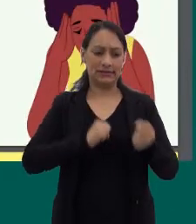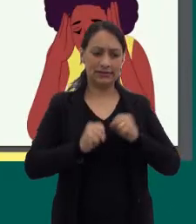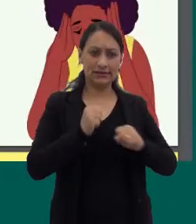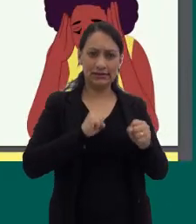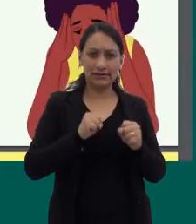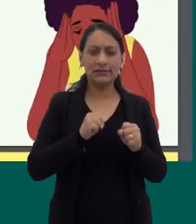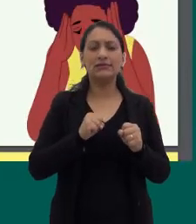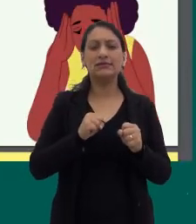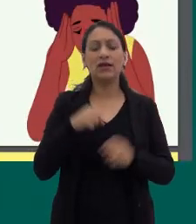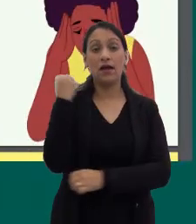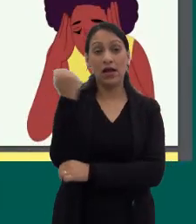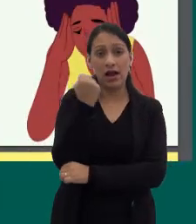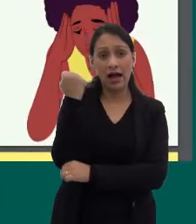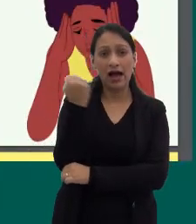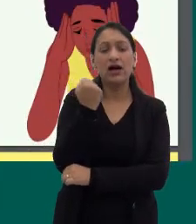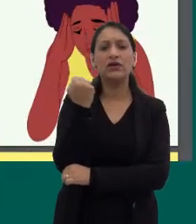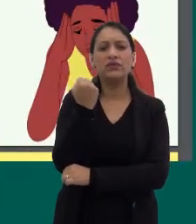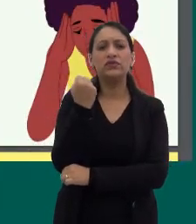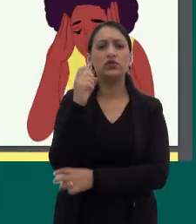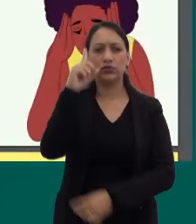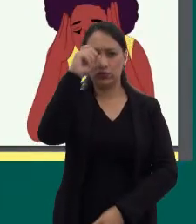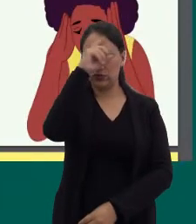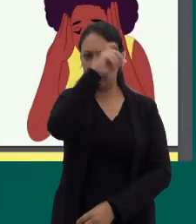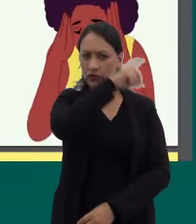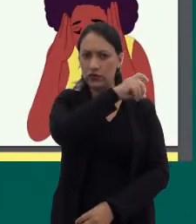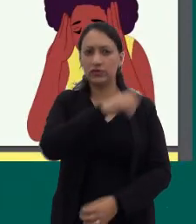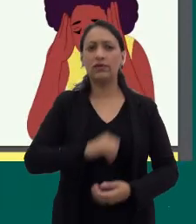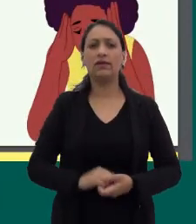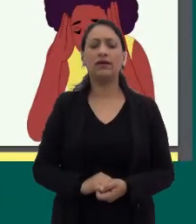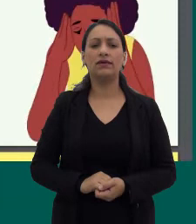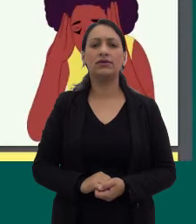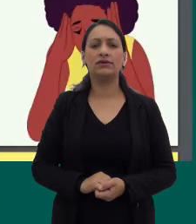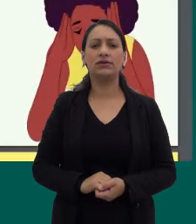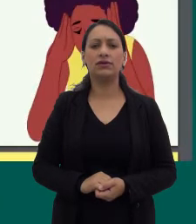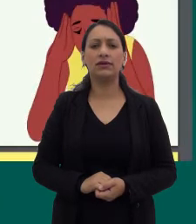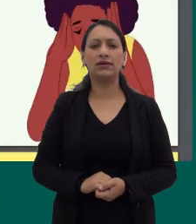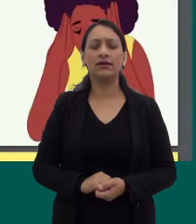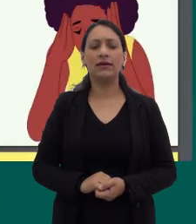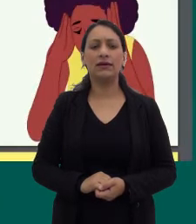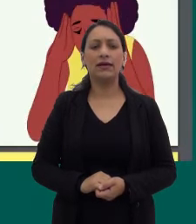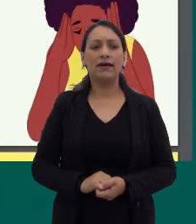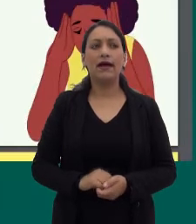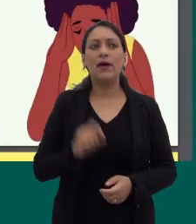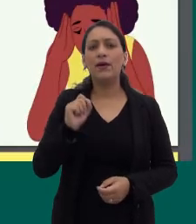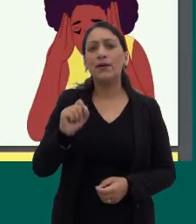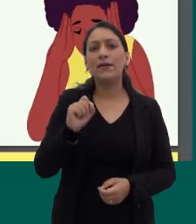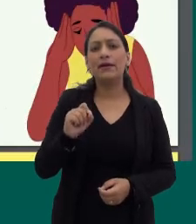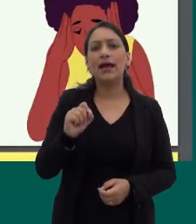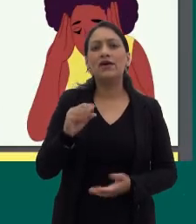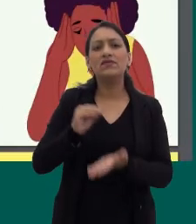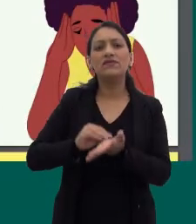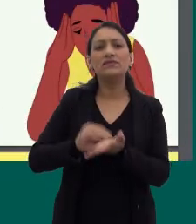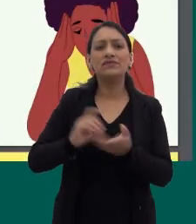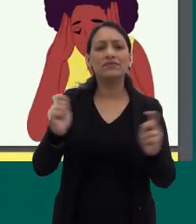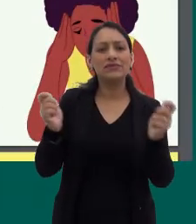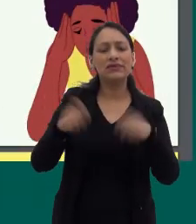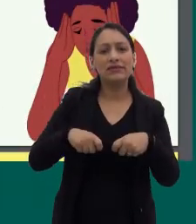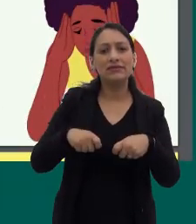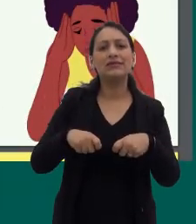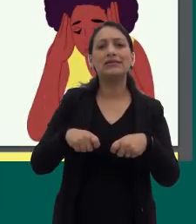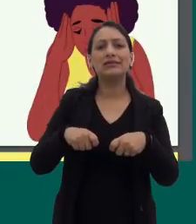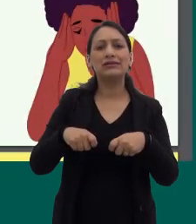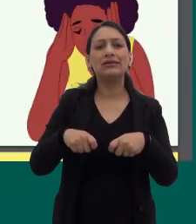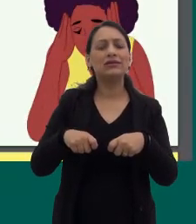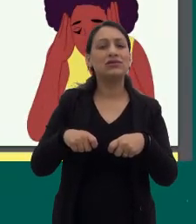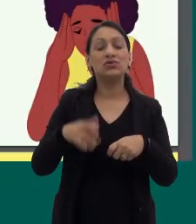mais graves, uma dificuldade intrínseca a elas, né, é essa incapacidade de discriminar o